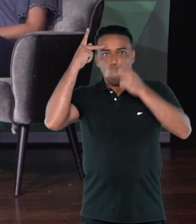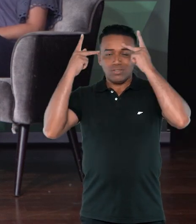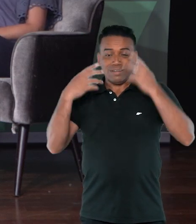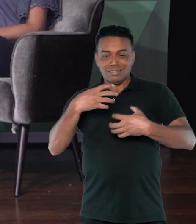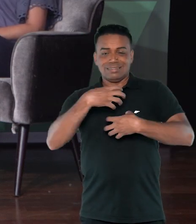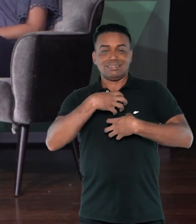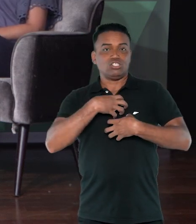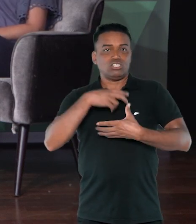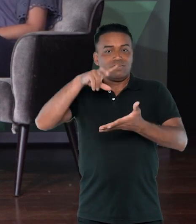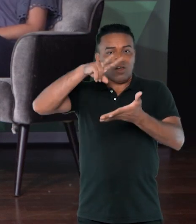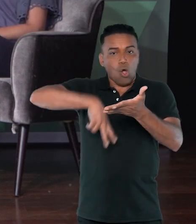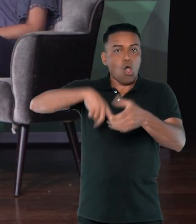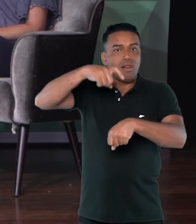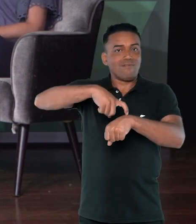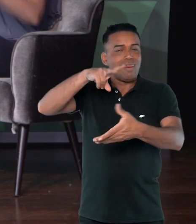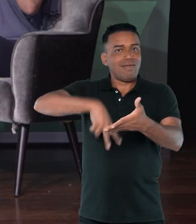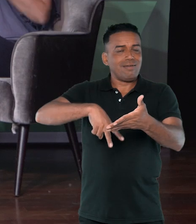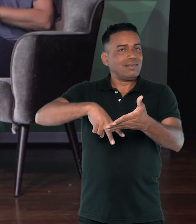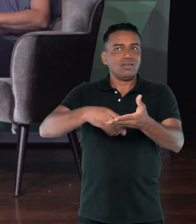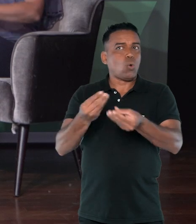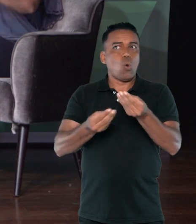é um nascimento mesmo, né?